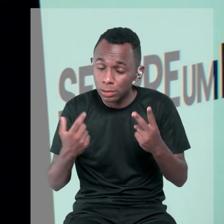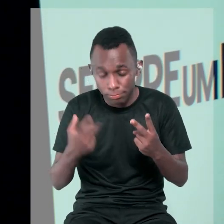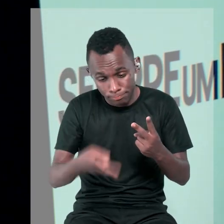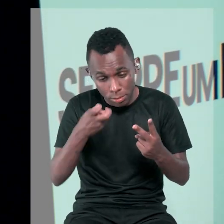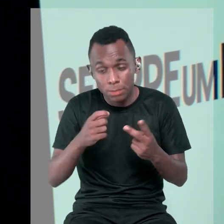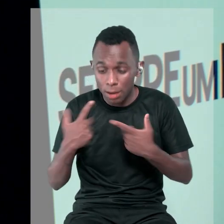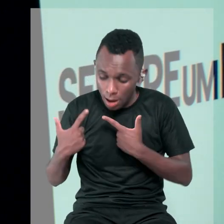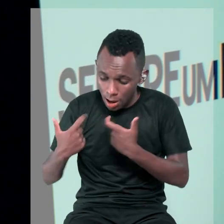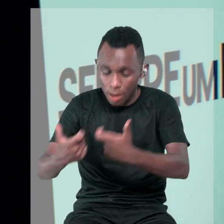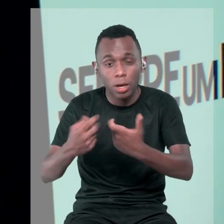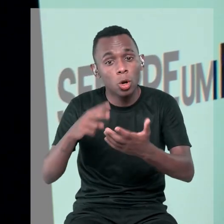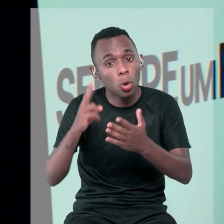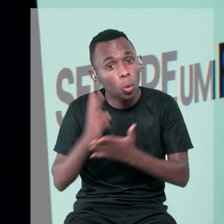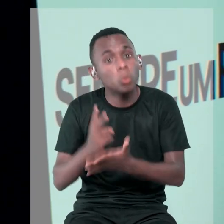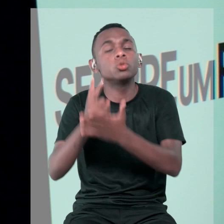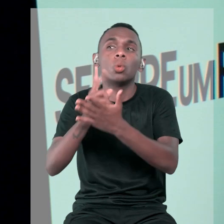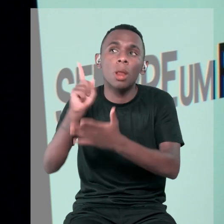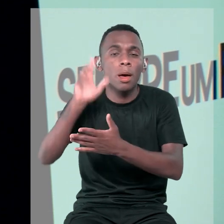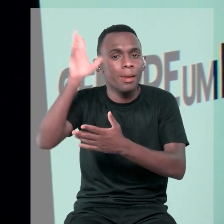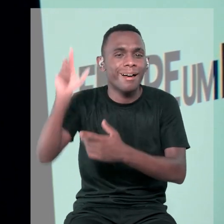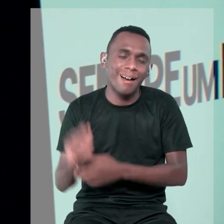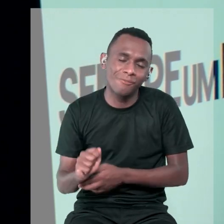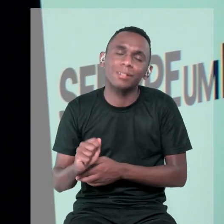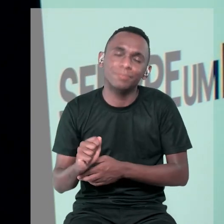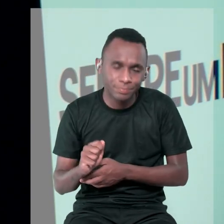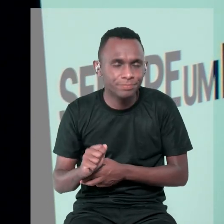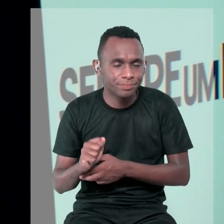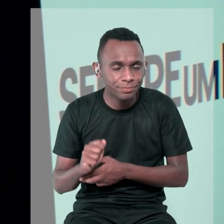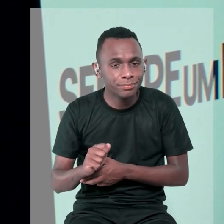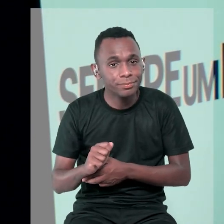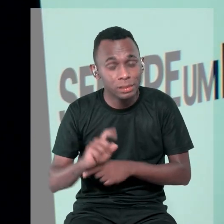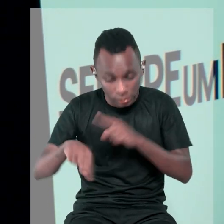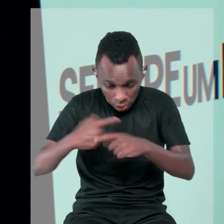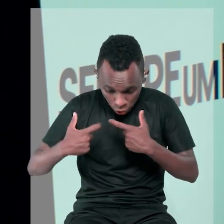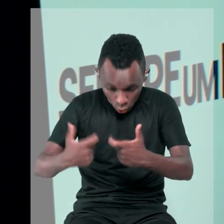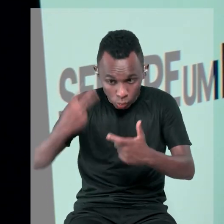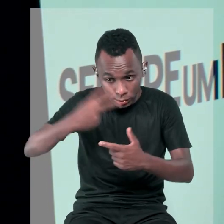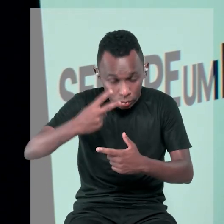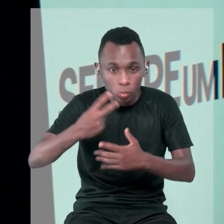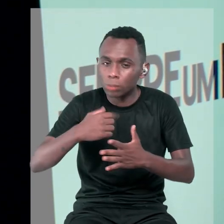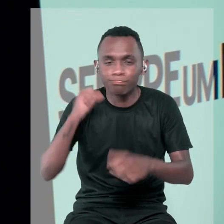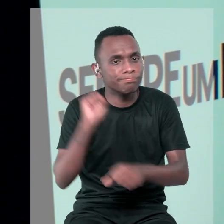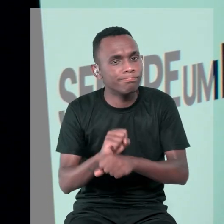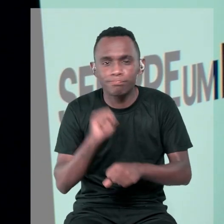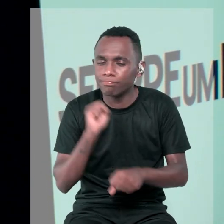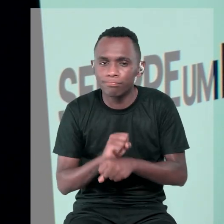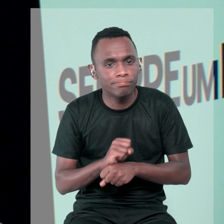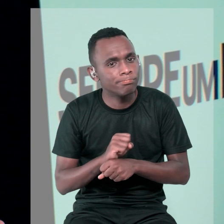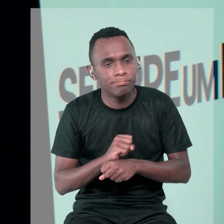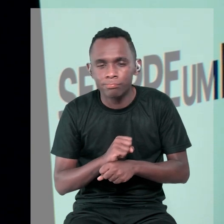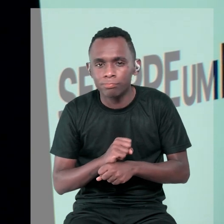devastar, por exemplo, o continente africano. Depois da Segunda Guerra Mundial, não houve pausa, né, tanto de